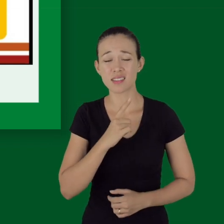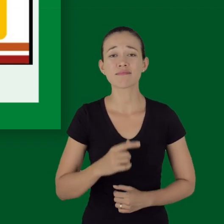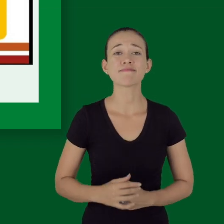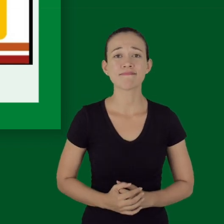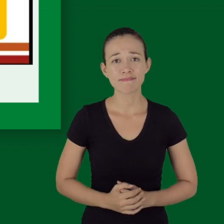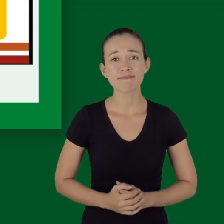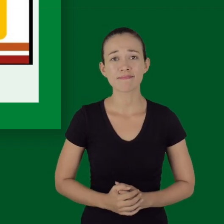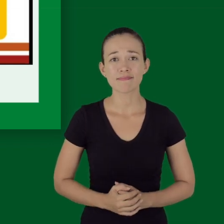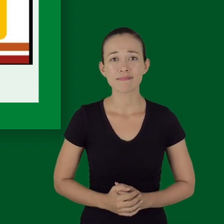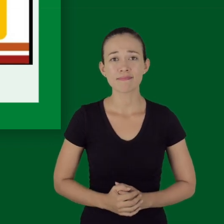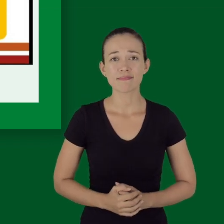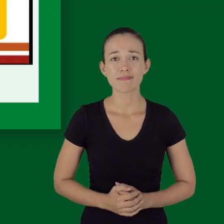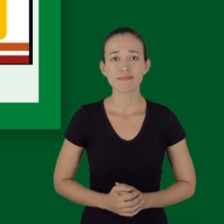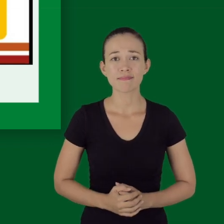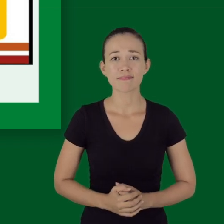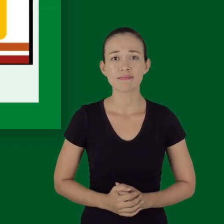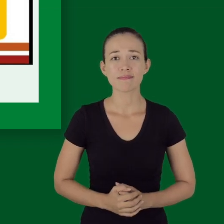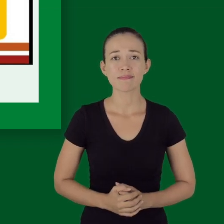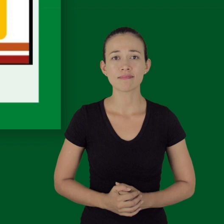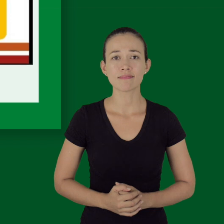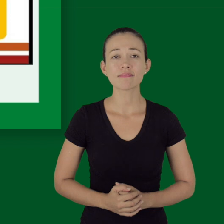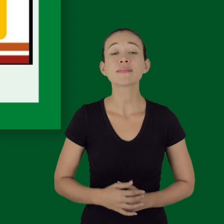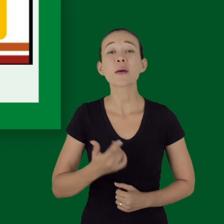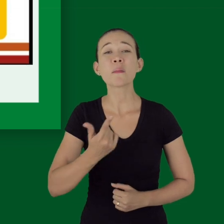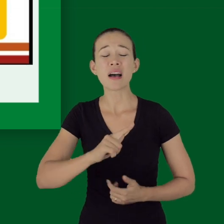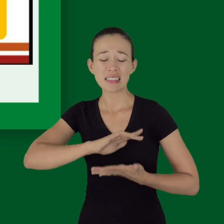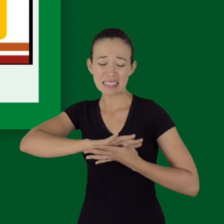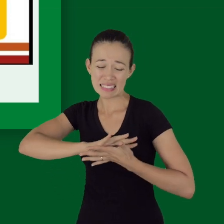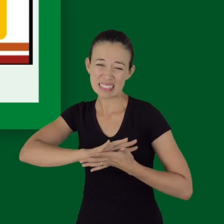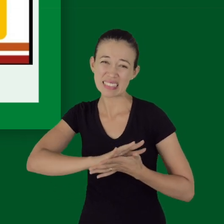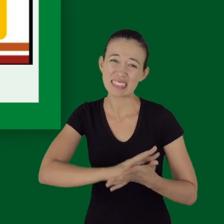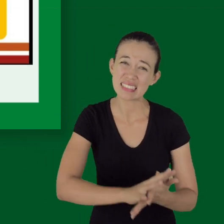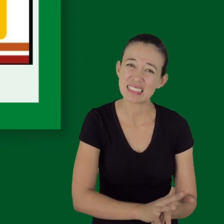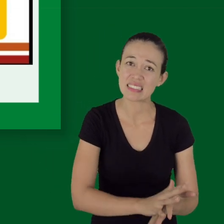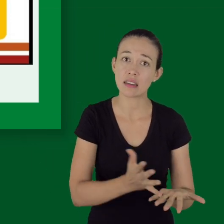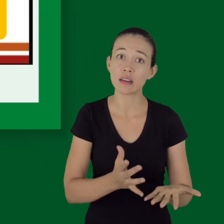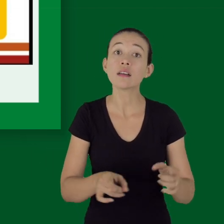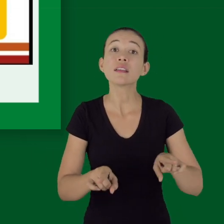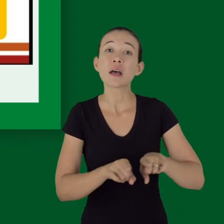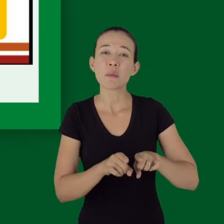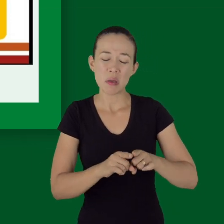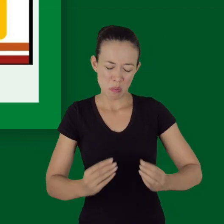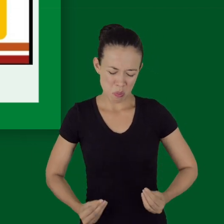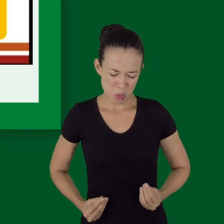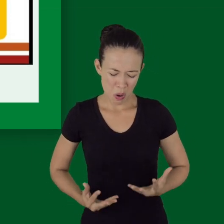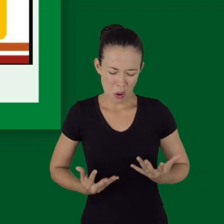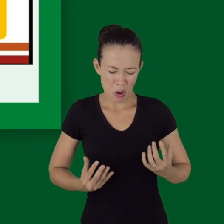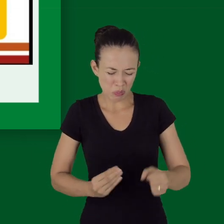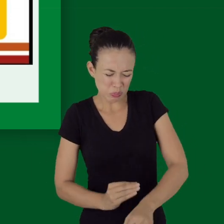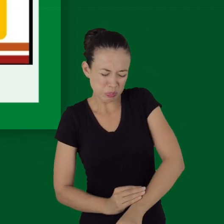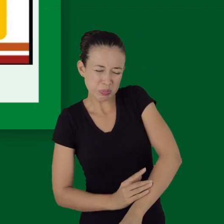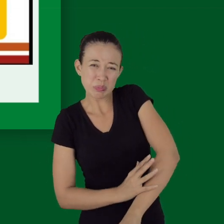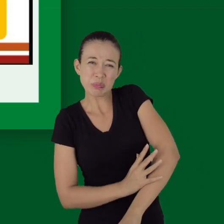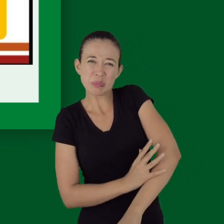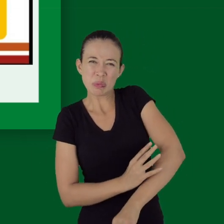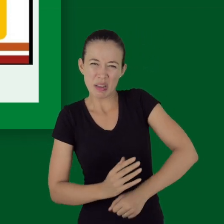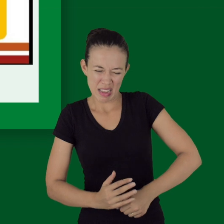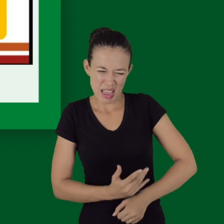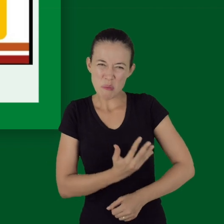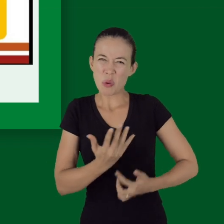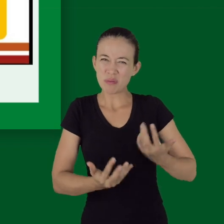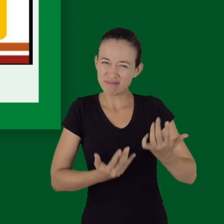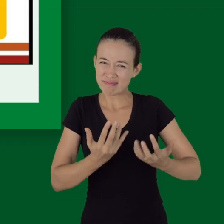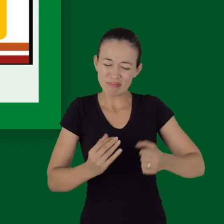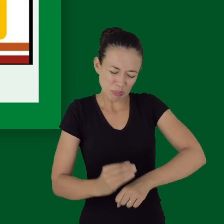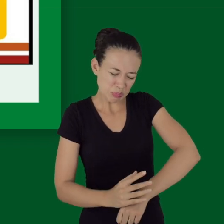queimados, intoxicação, o paciente está alcoolizado, está sob efeito de drogas, ele tem uma percepção alterada, barreira de comunicação, o paciente não